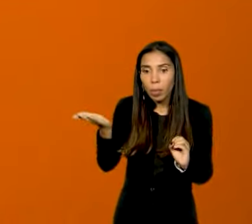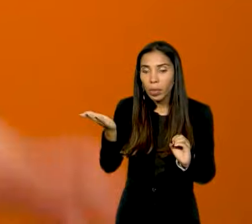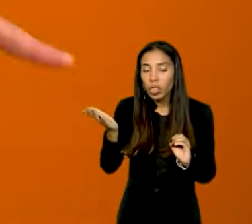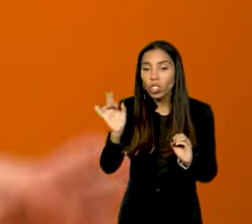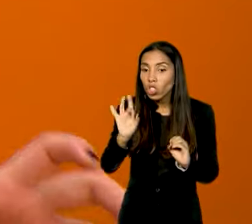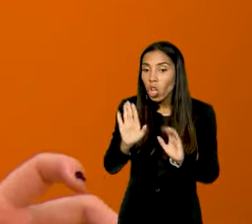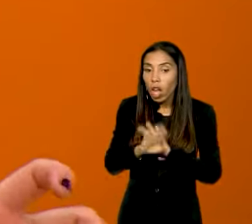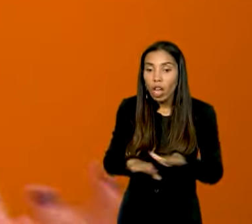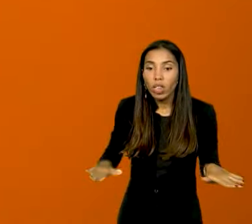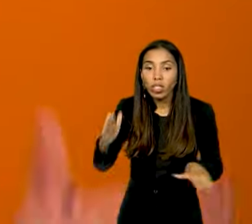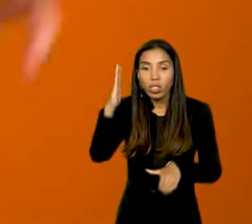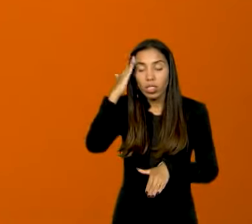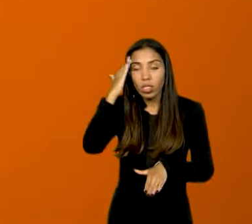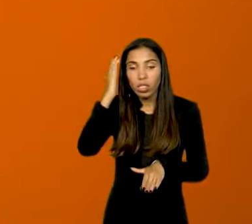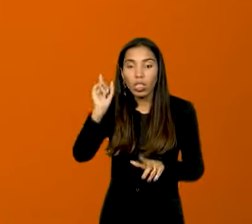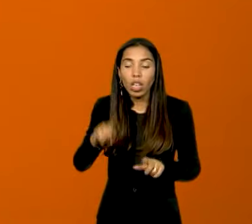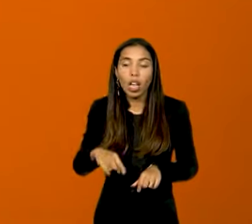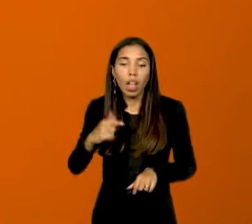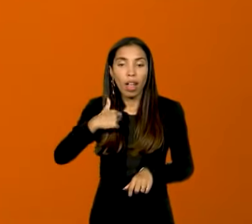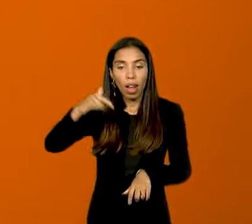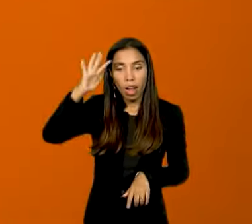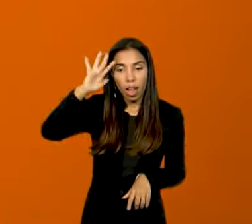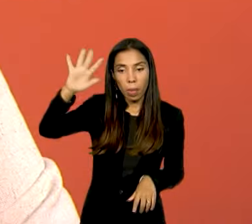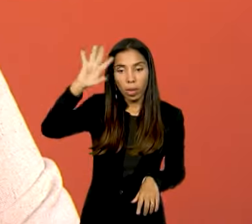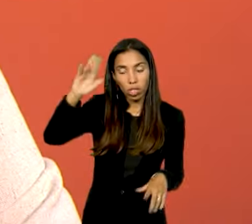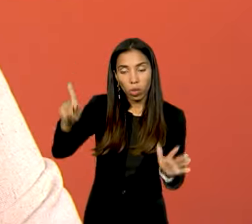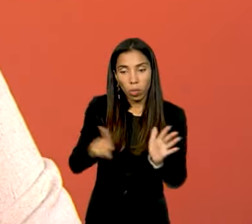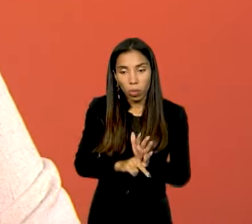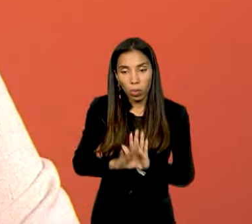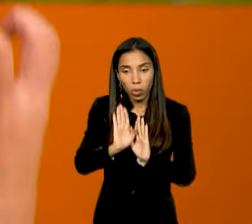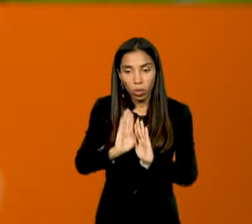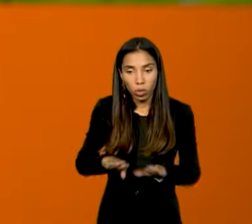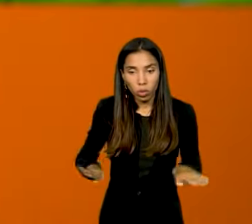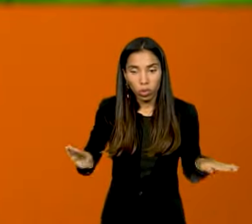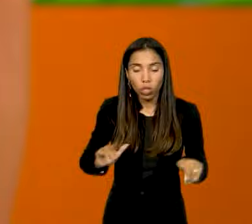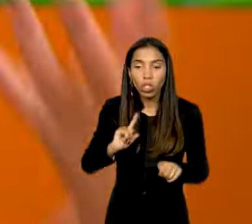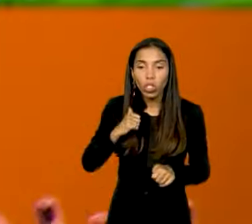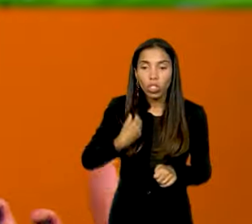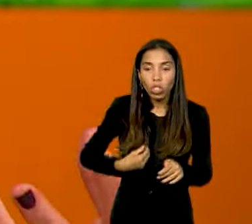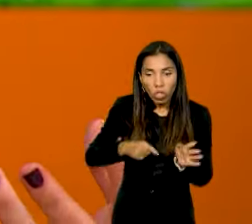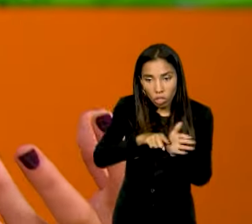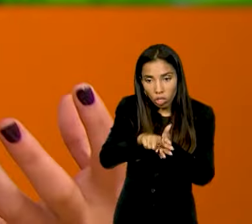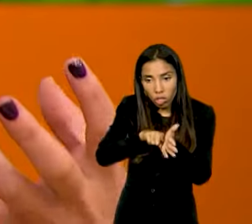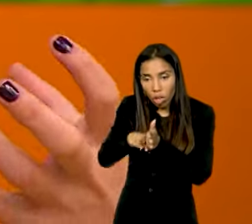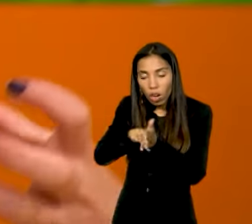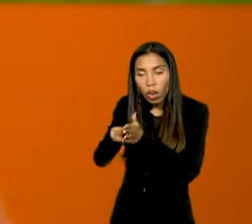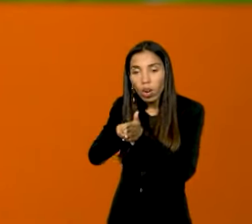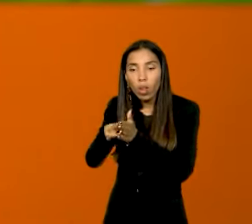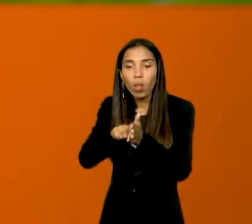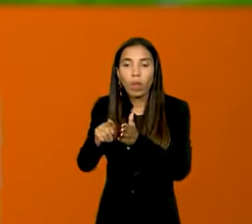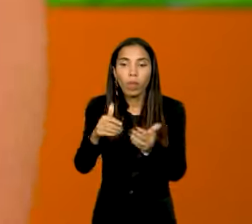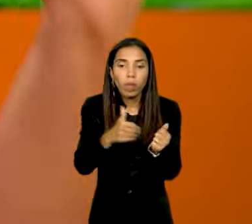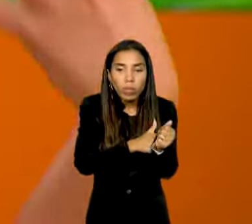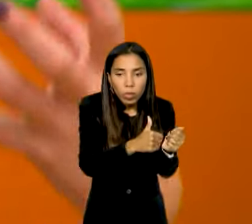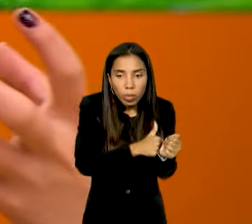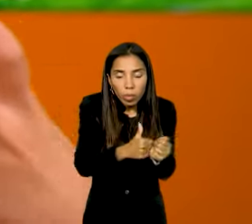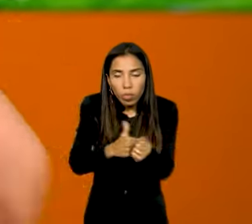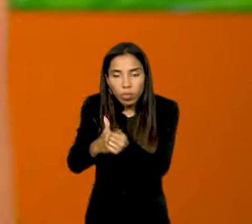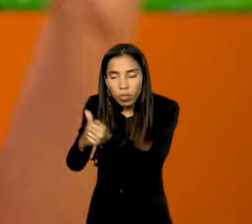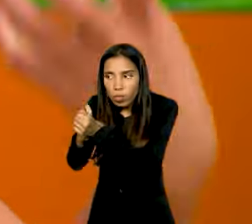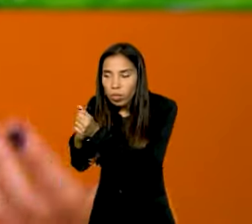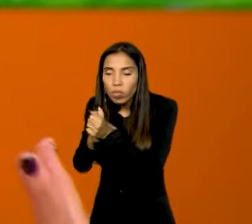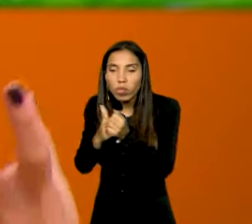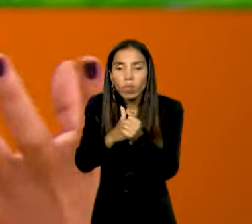crianças. Então aquilo podia ser fruto da imaginação das crianças. Então a ideia era que elas investigassem os mistérios